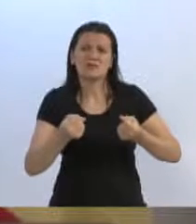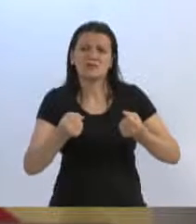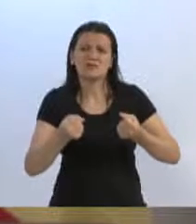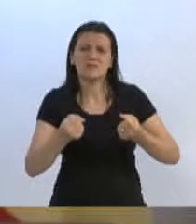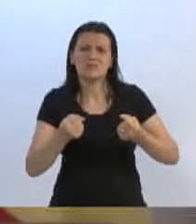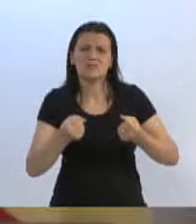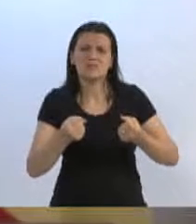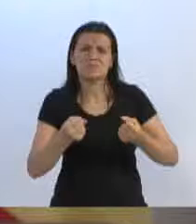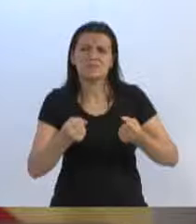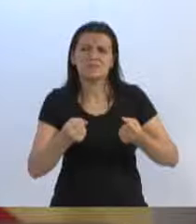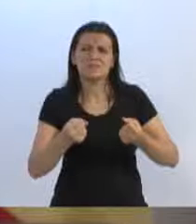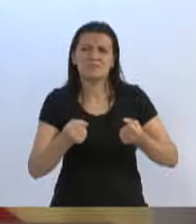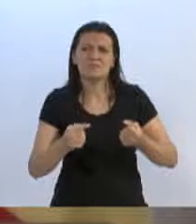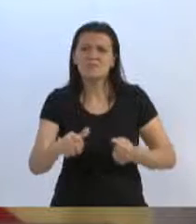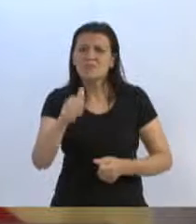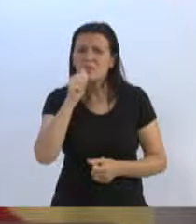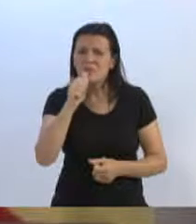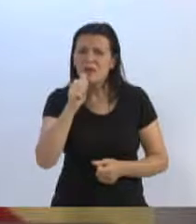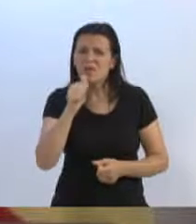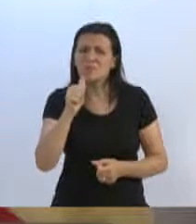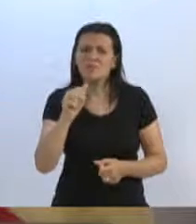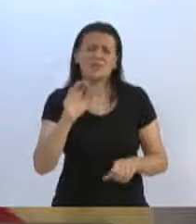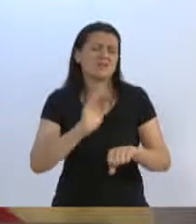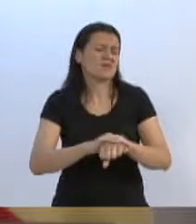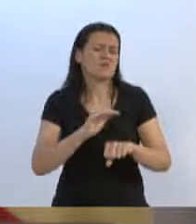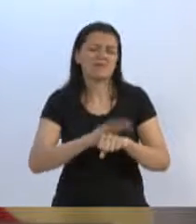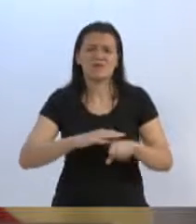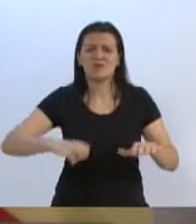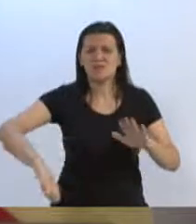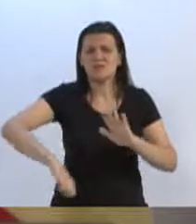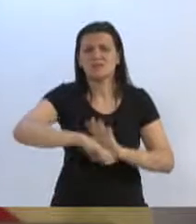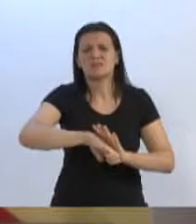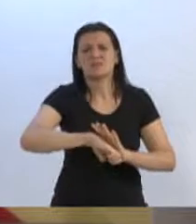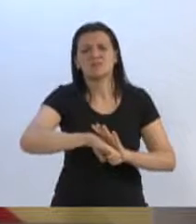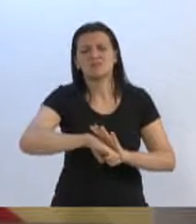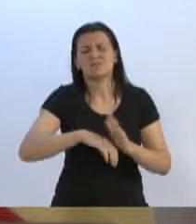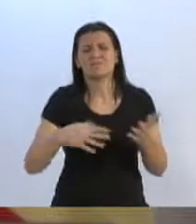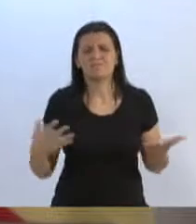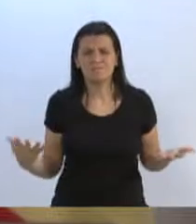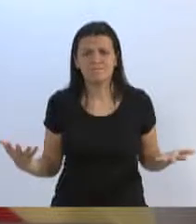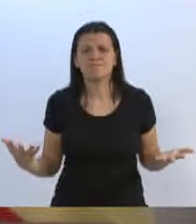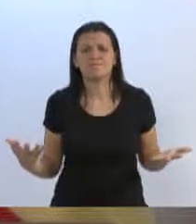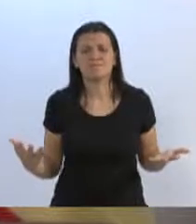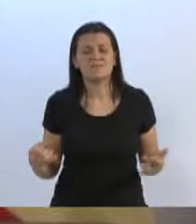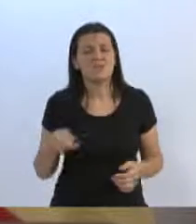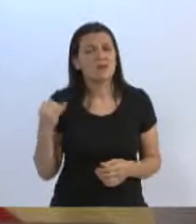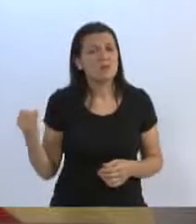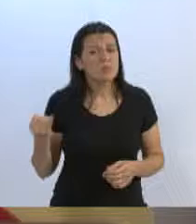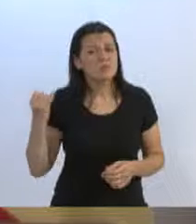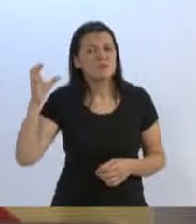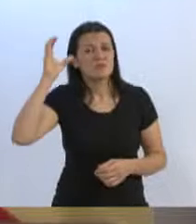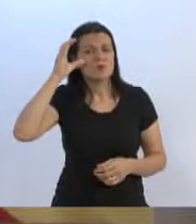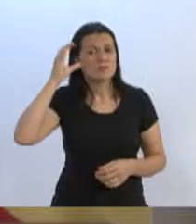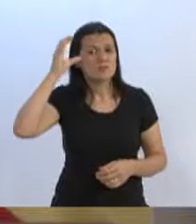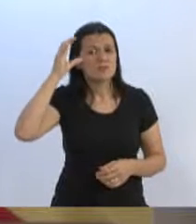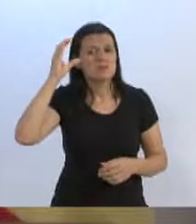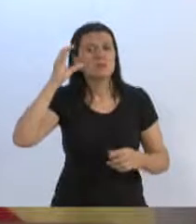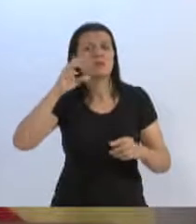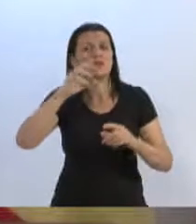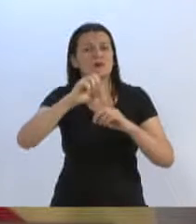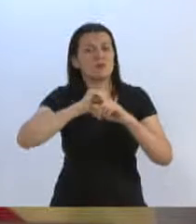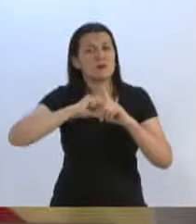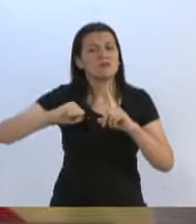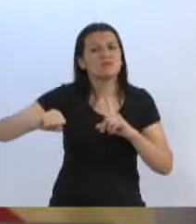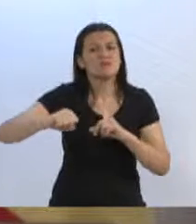beber, que não dirija, se beber, que não cometa crime, se beber, não mata. É muito importante a gente conscientizar a nossa população